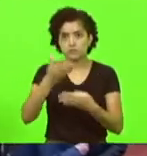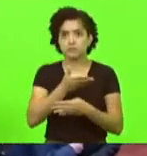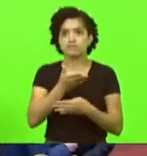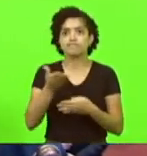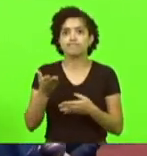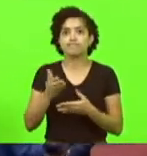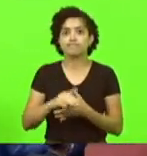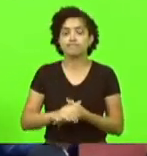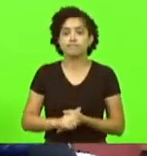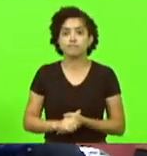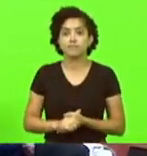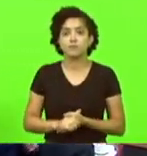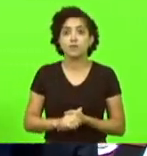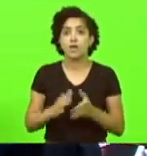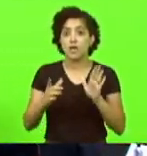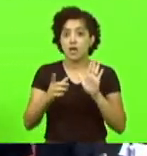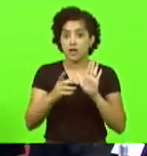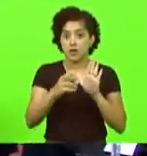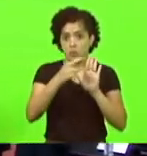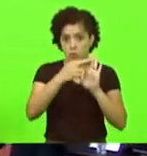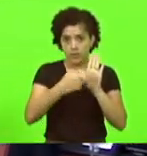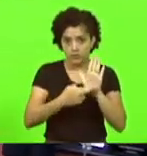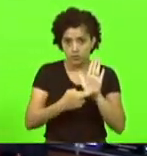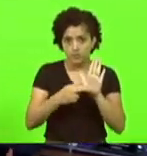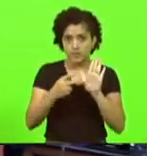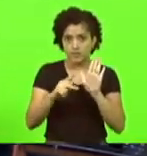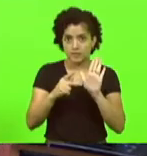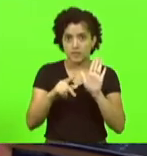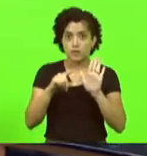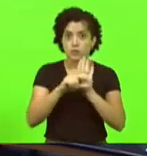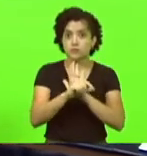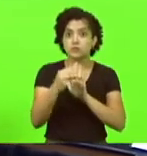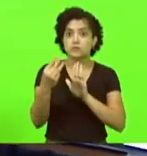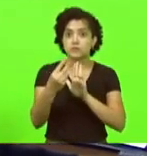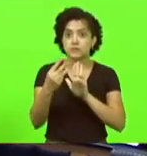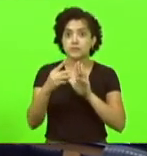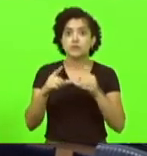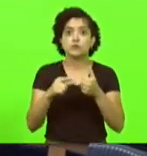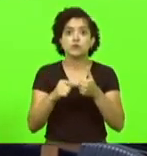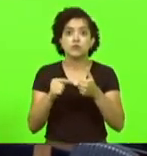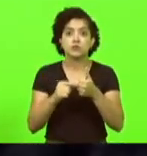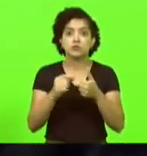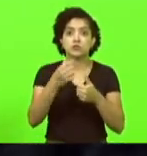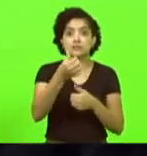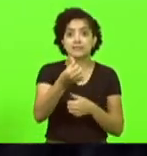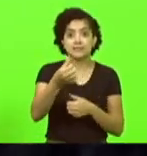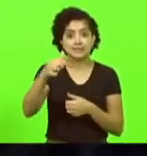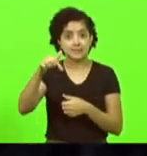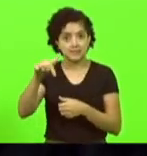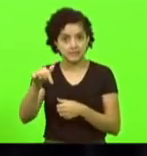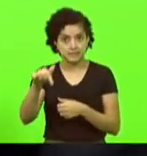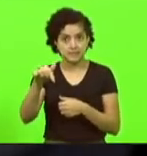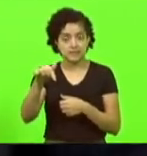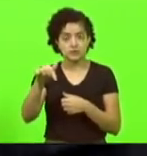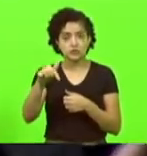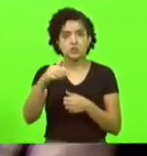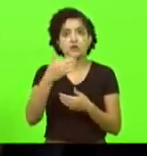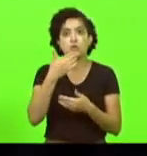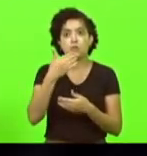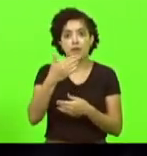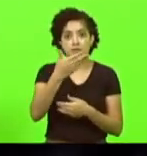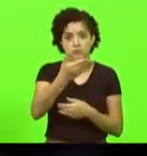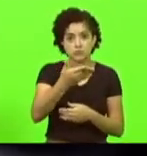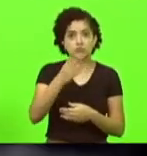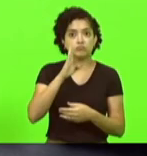conforme determina o regimento interno no seu inciso 3º do artigo 67 solicitar o senhor Deputado